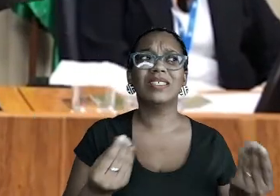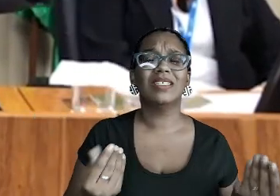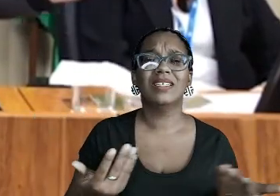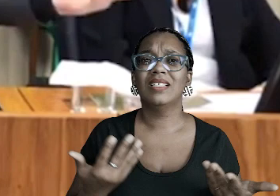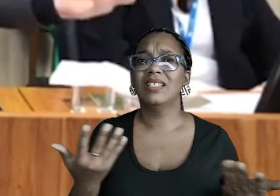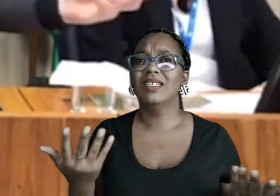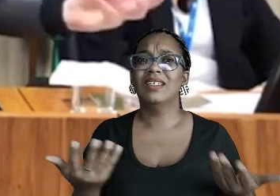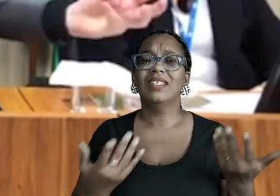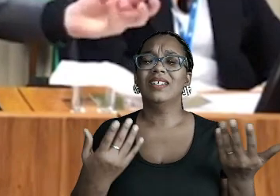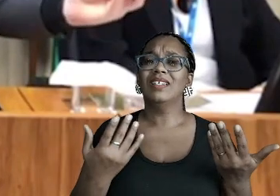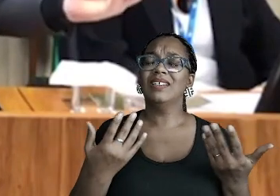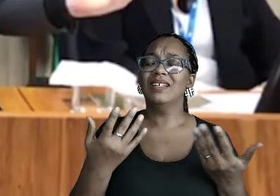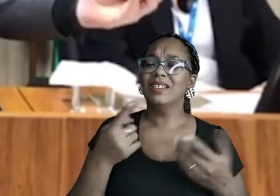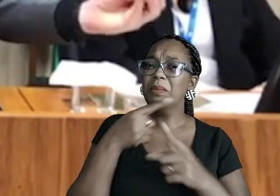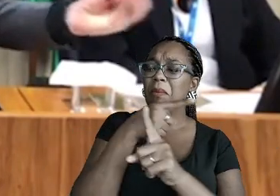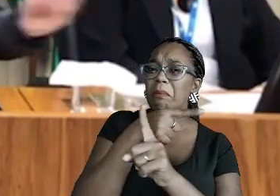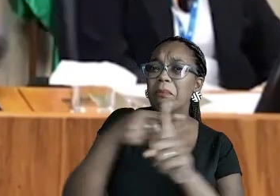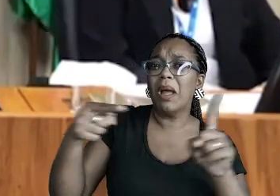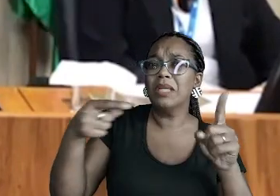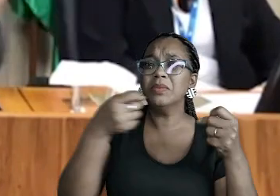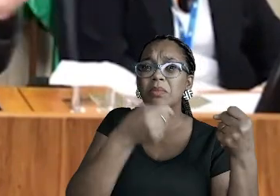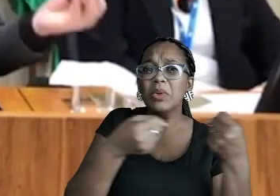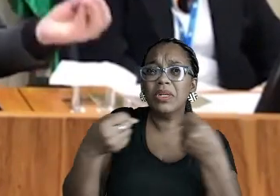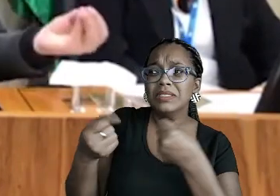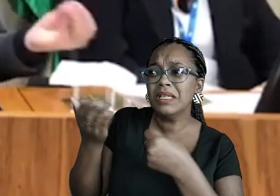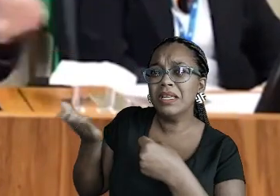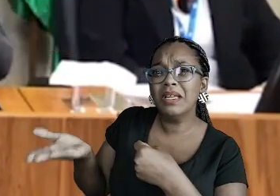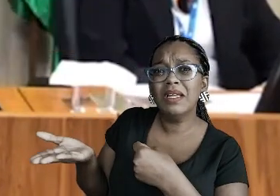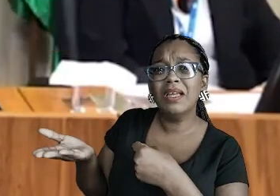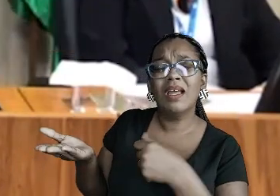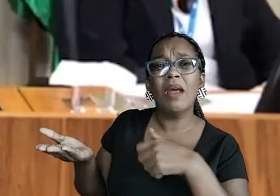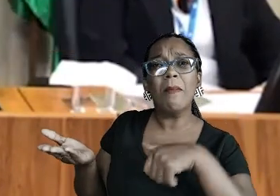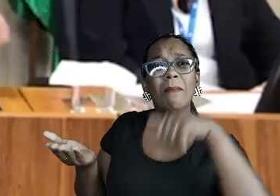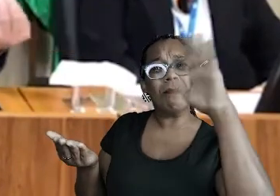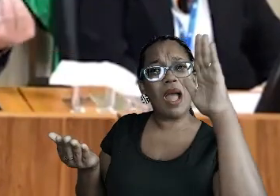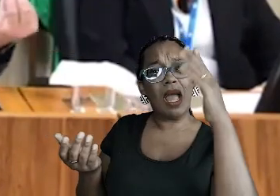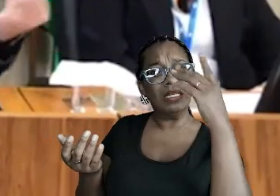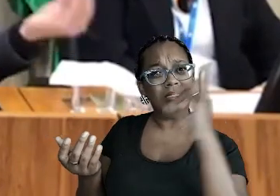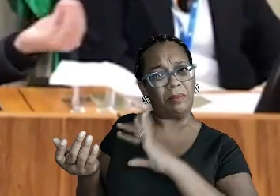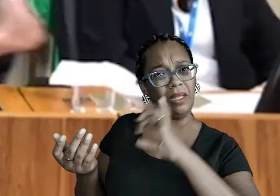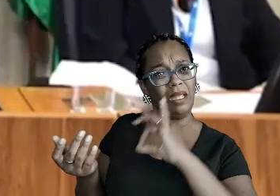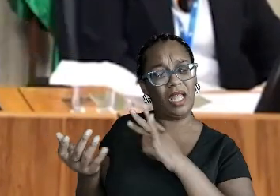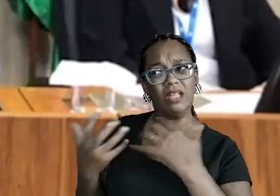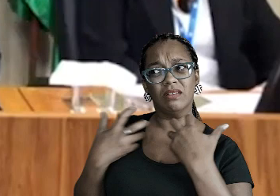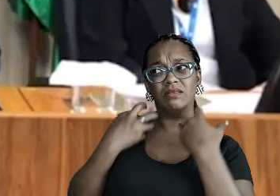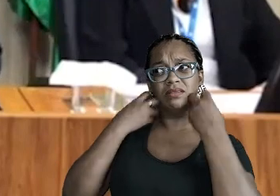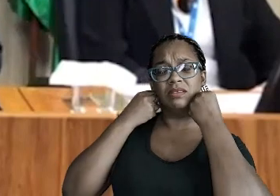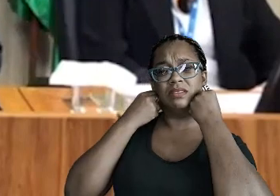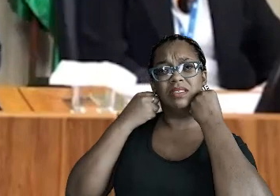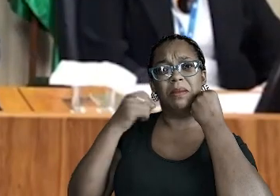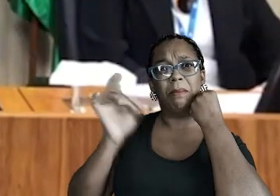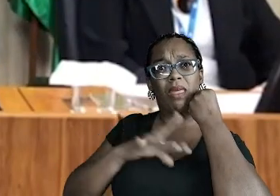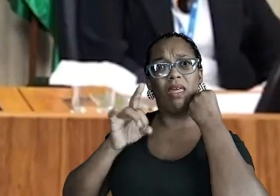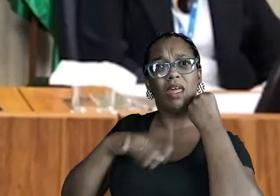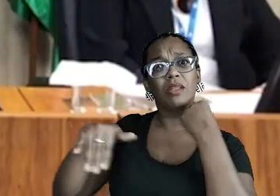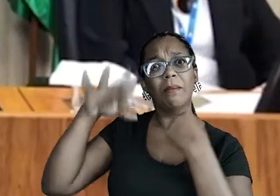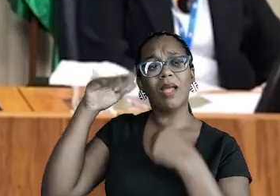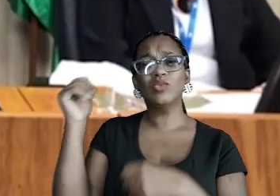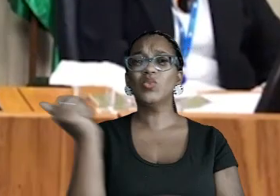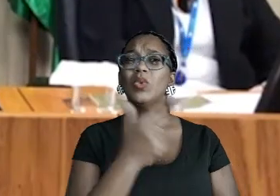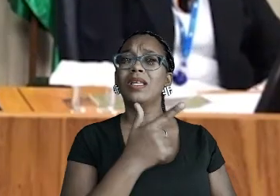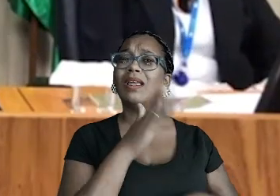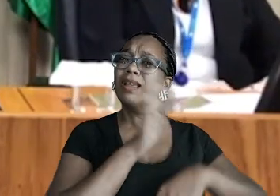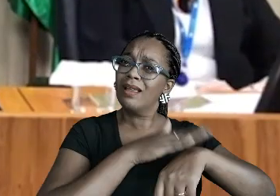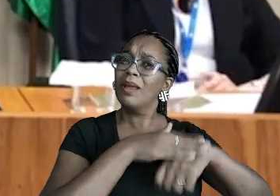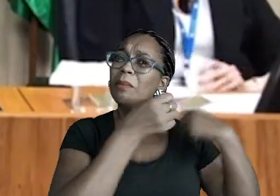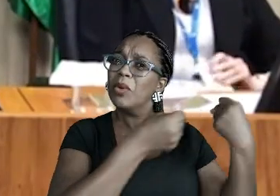quer dizer de uma parte de um dos poderes é mais pode gerar uma punição mais temida do que de